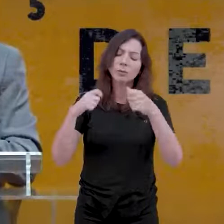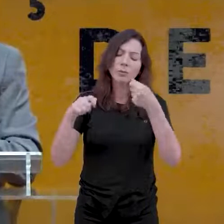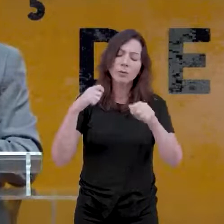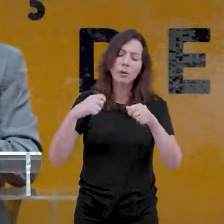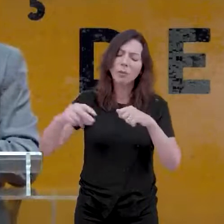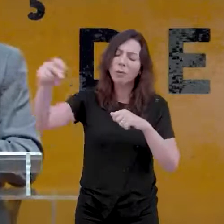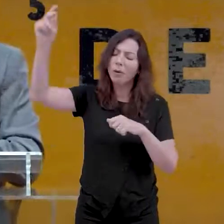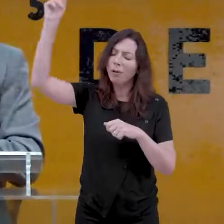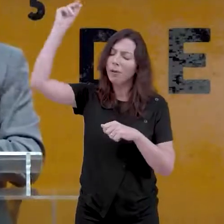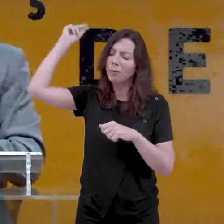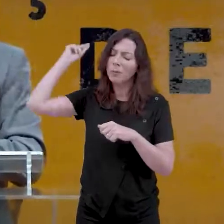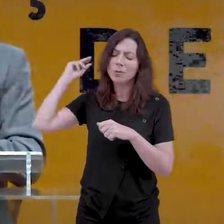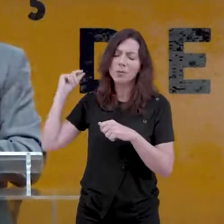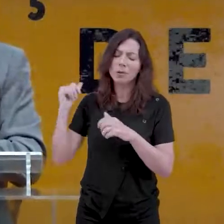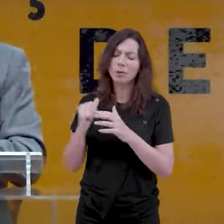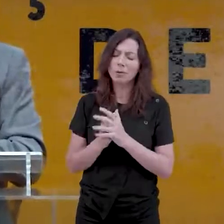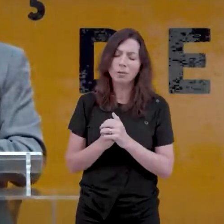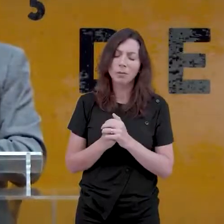talvez há 3.000 anos,